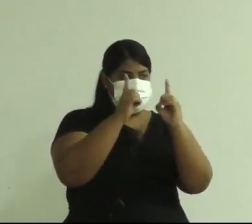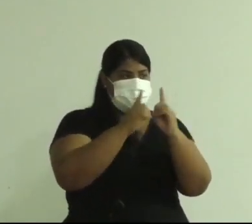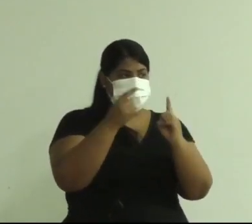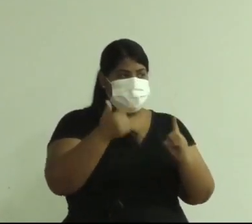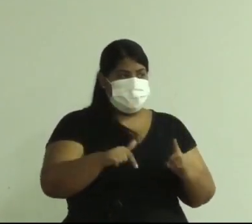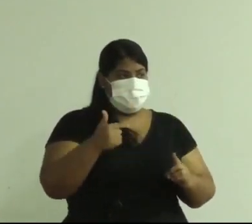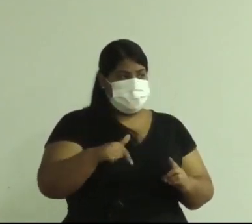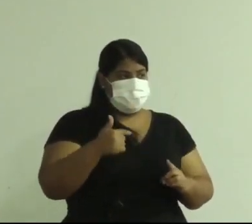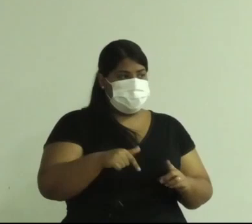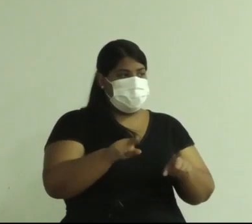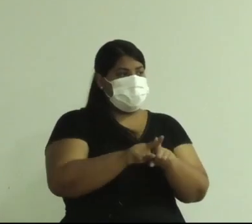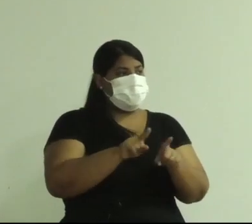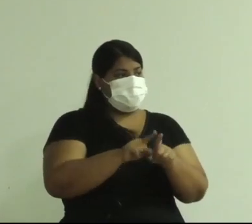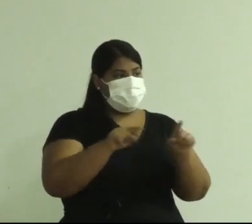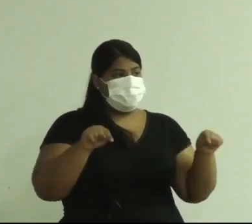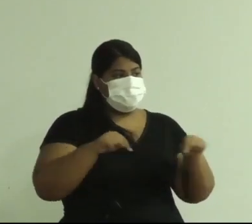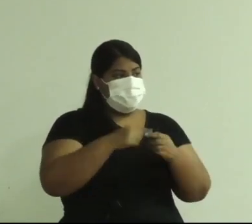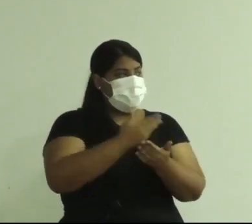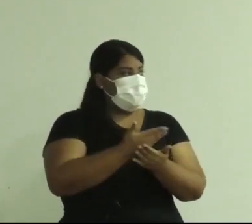não escuta sobre isso nas salas de aula,